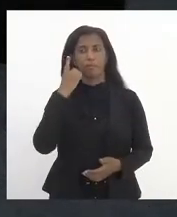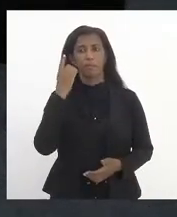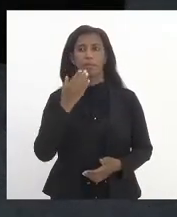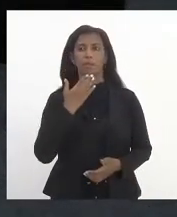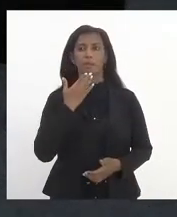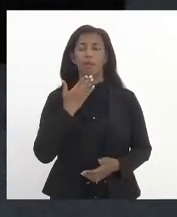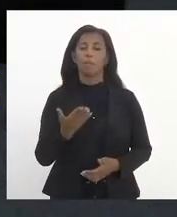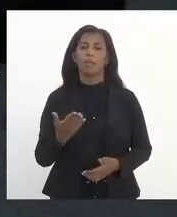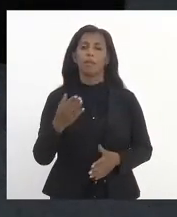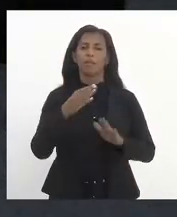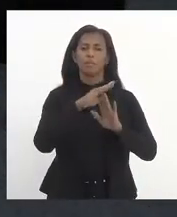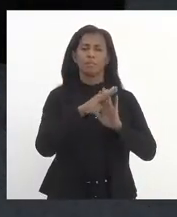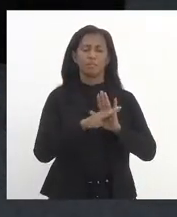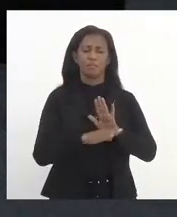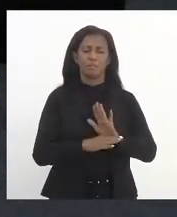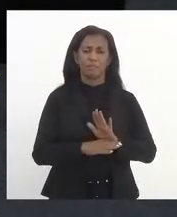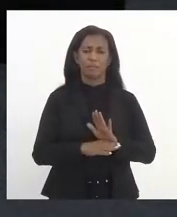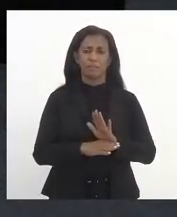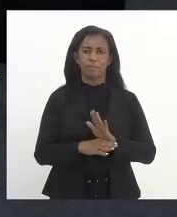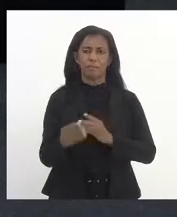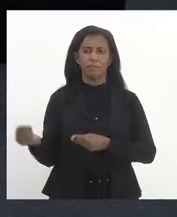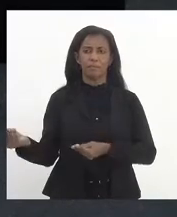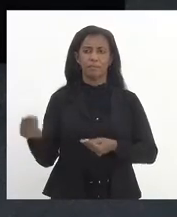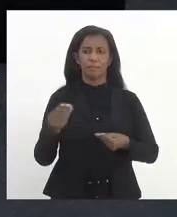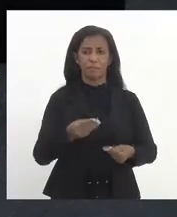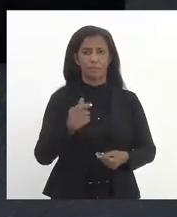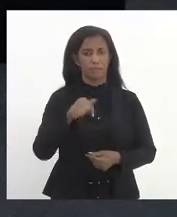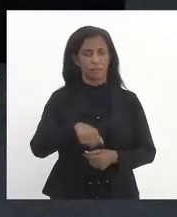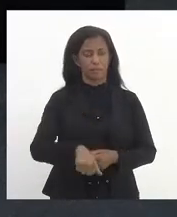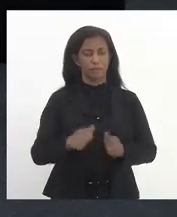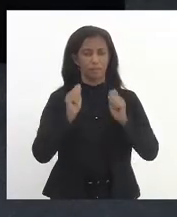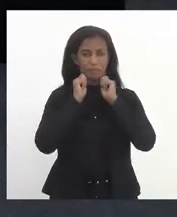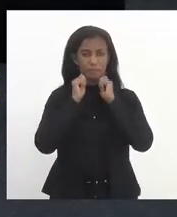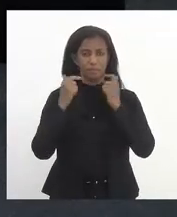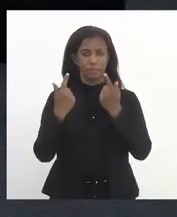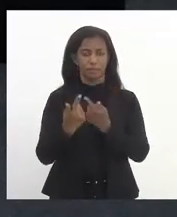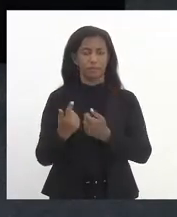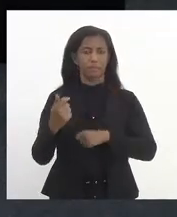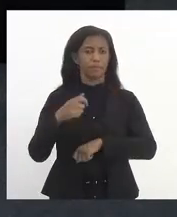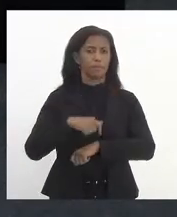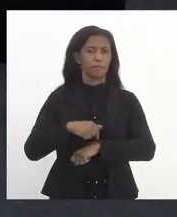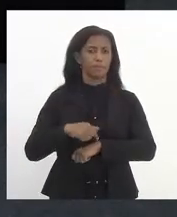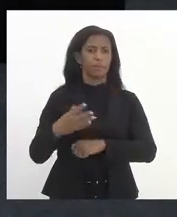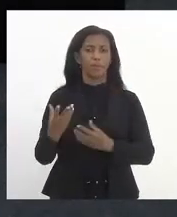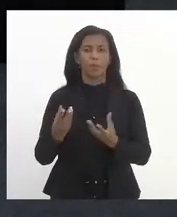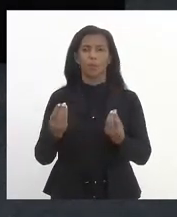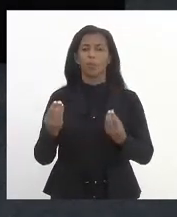peço esse pela ordem justamente para trazer a essa casa um momento muito importante